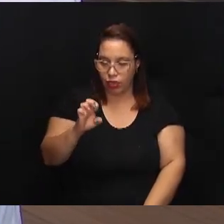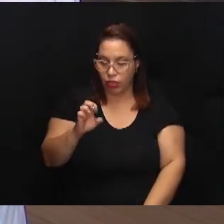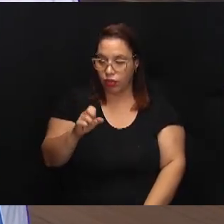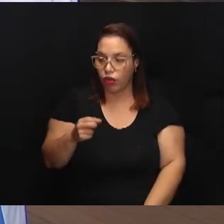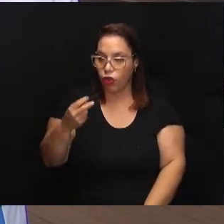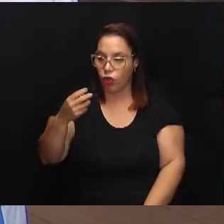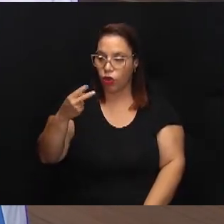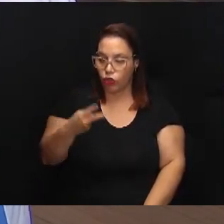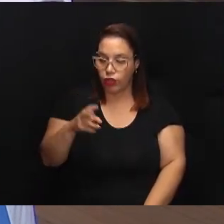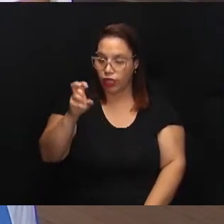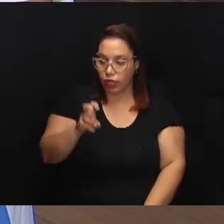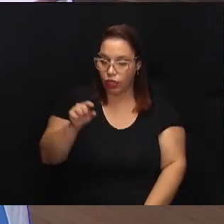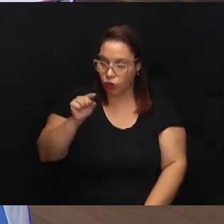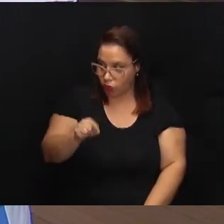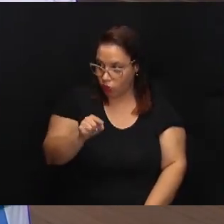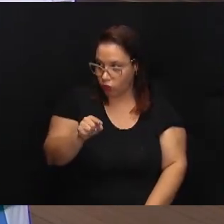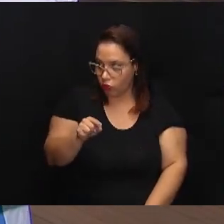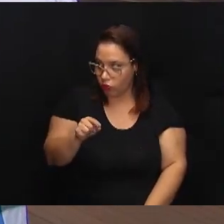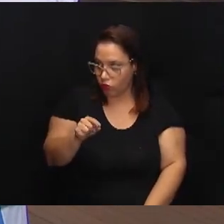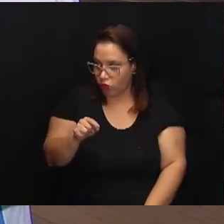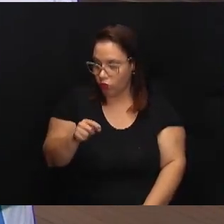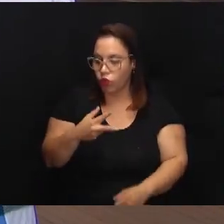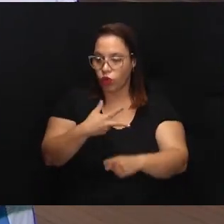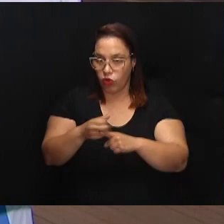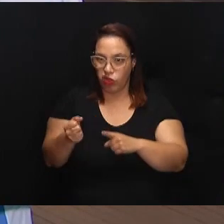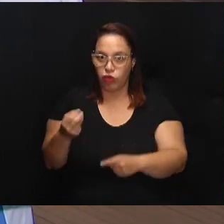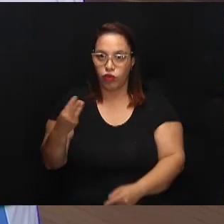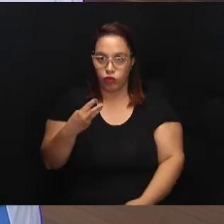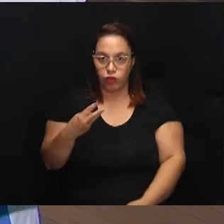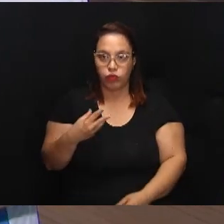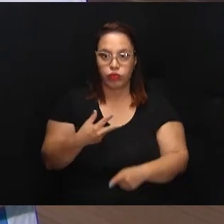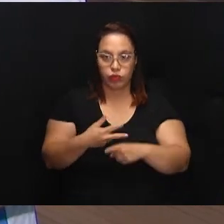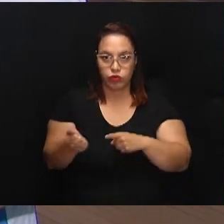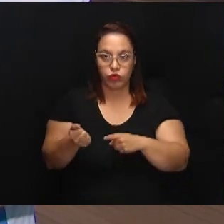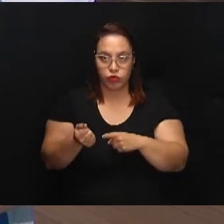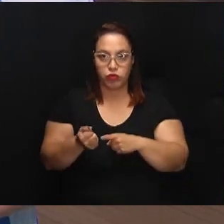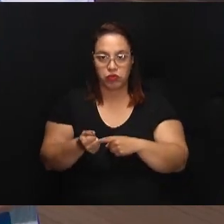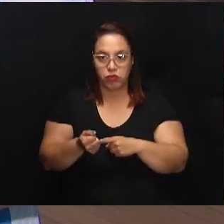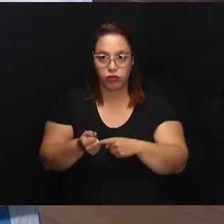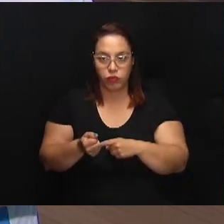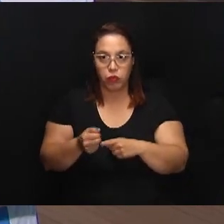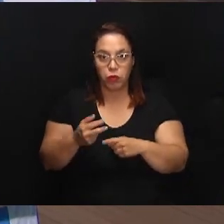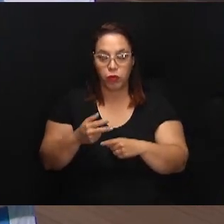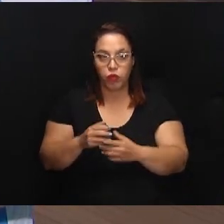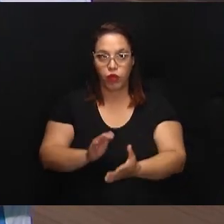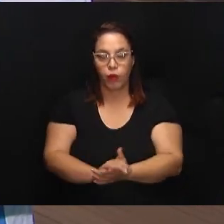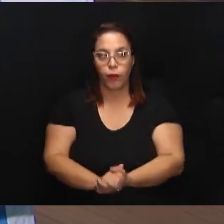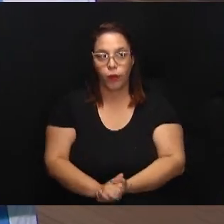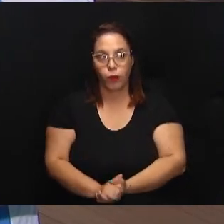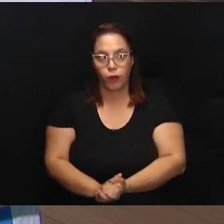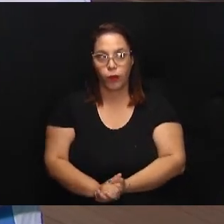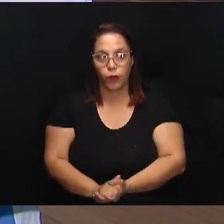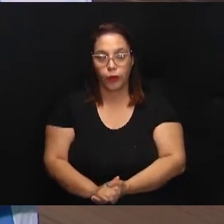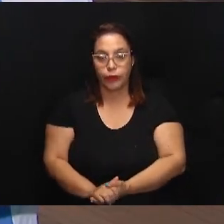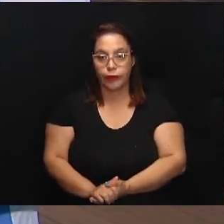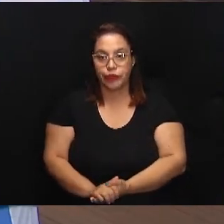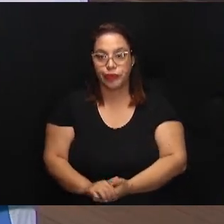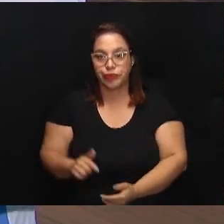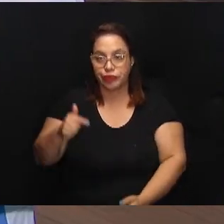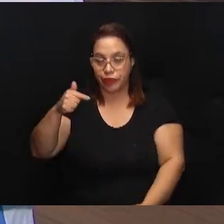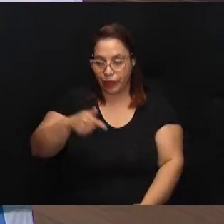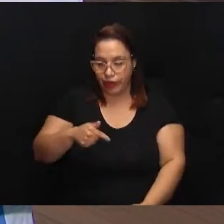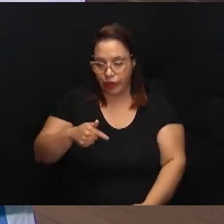pontos. Se uma equipe vencer os 3 sets, ela sai ganhadora do jogo, vitoriosa. E se houver o